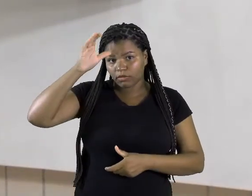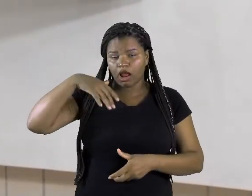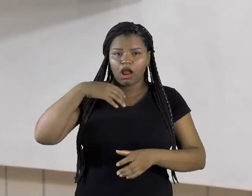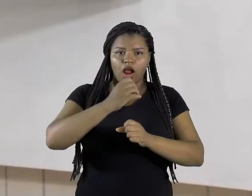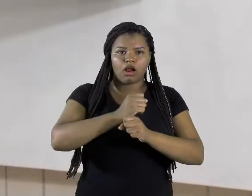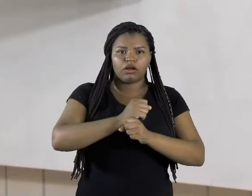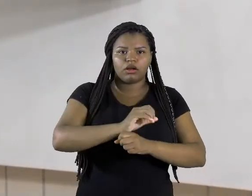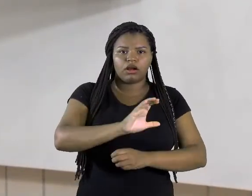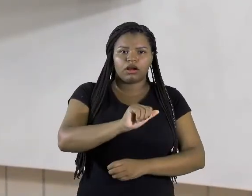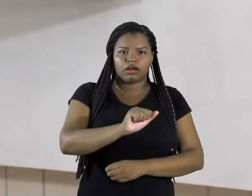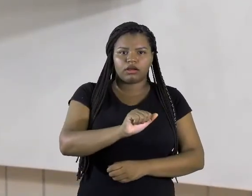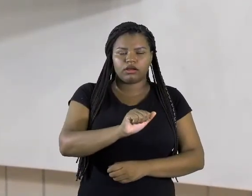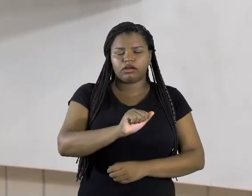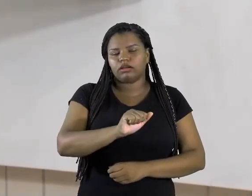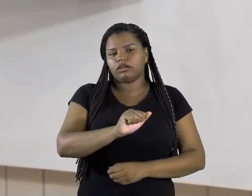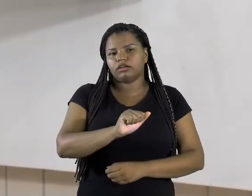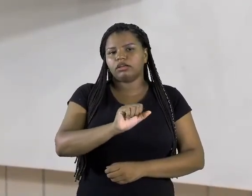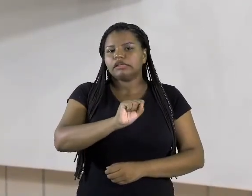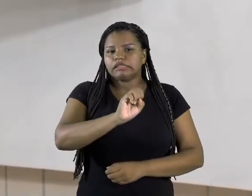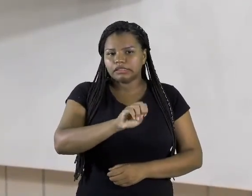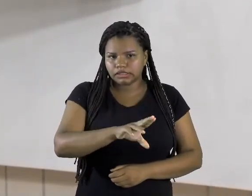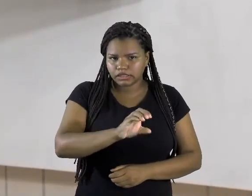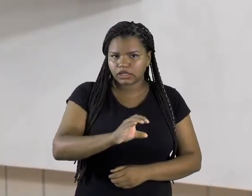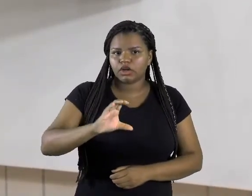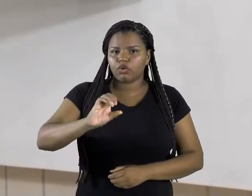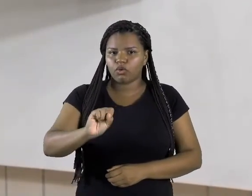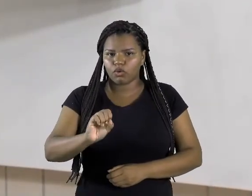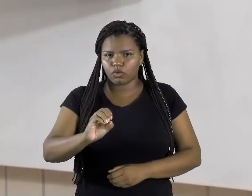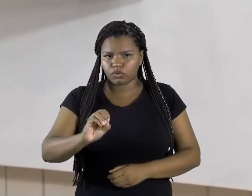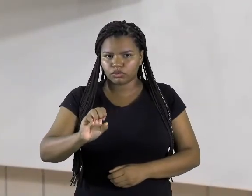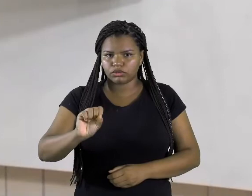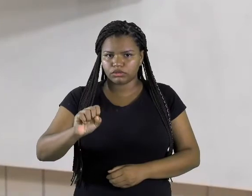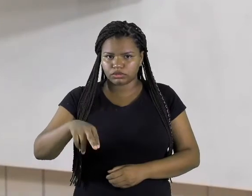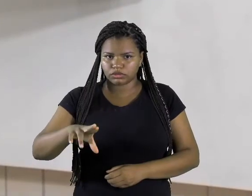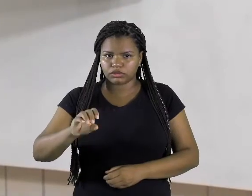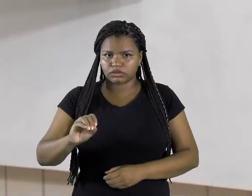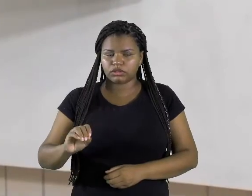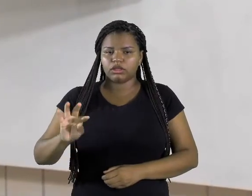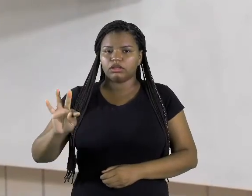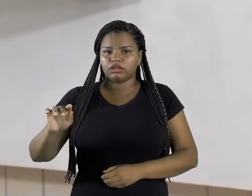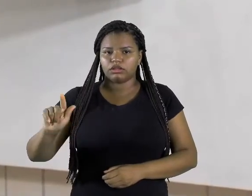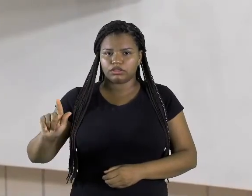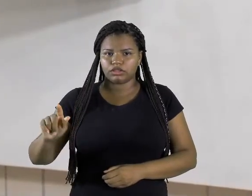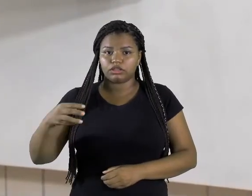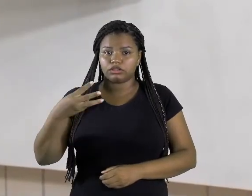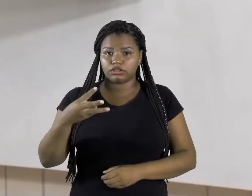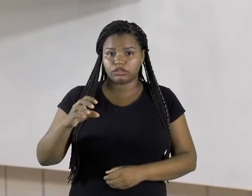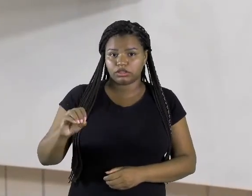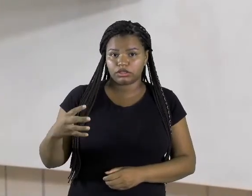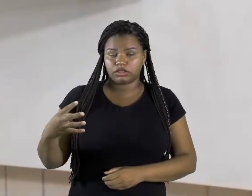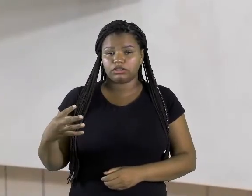e cosseno e tangente de 30 e 60 graus, e então partiremos para os nossos exercícios, ok?